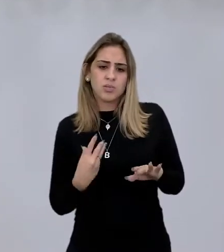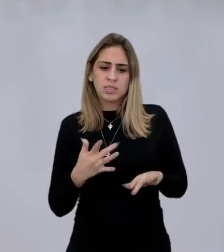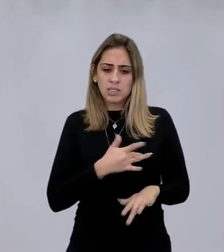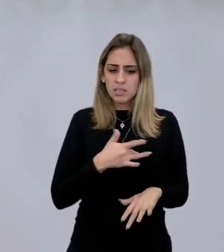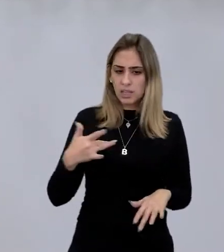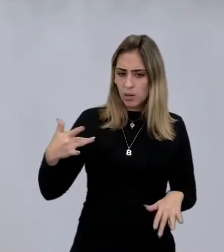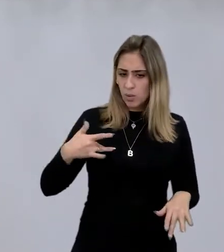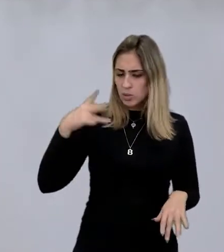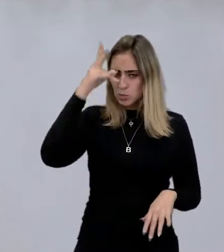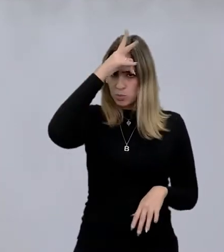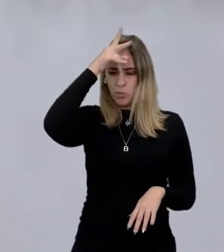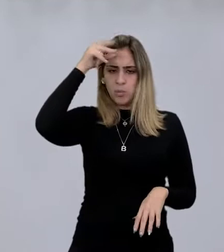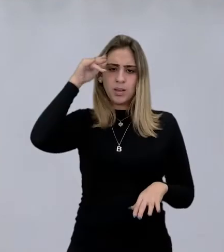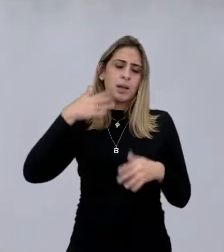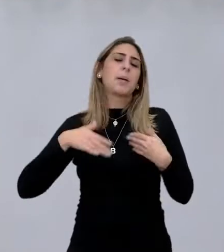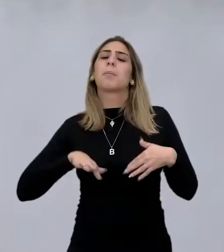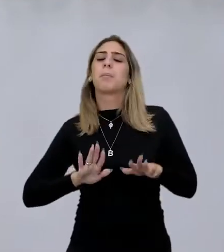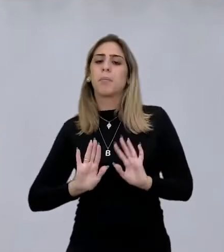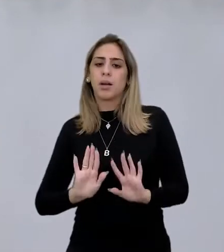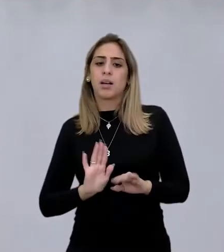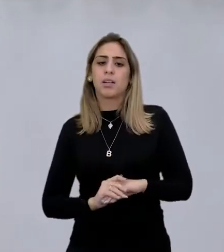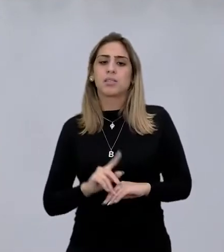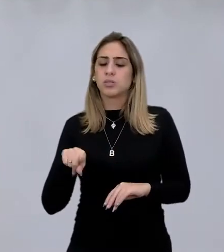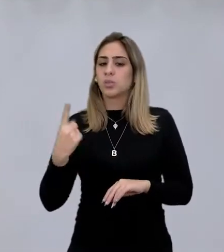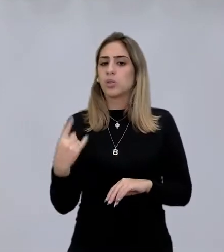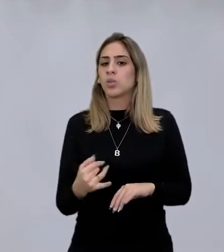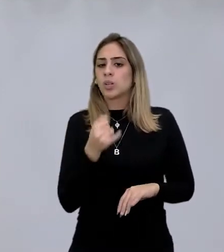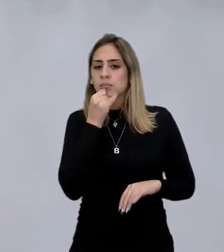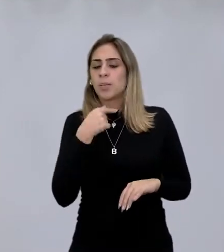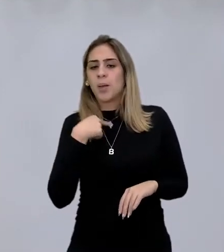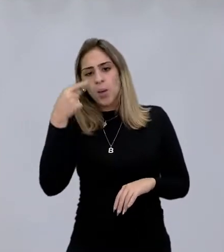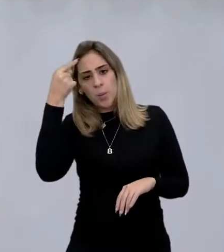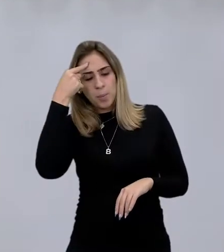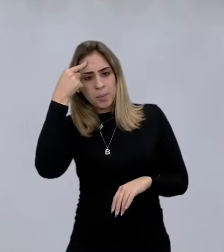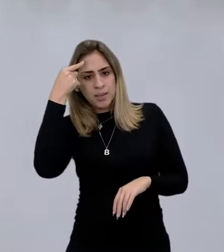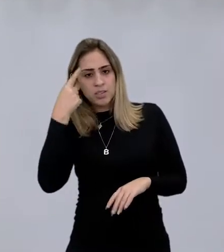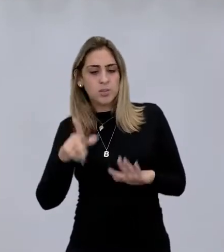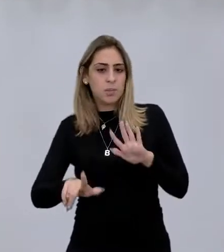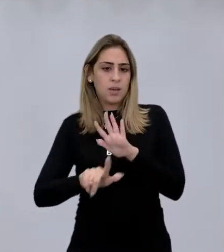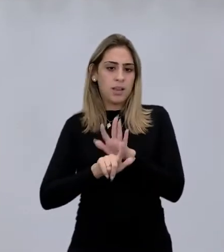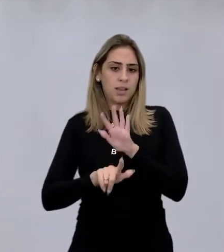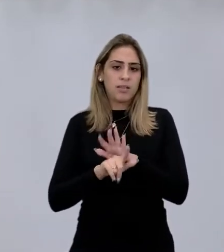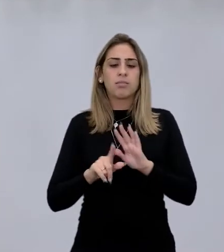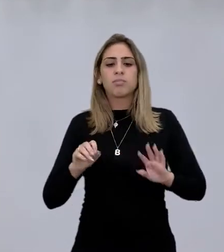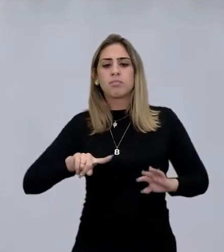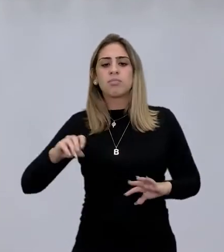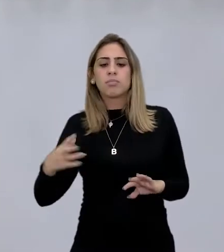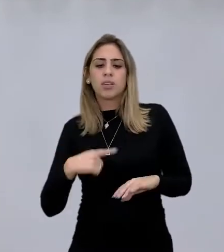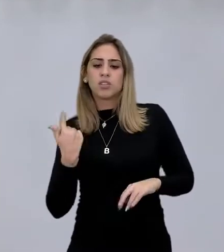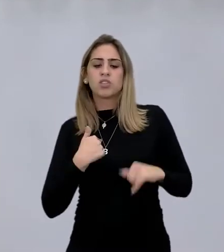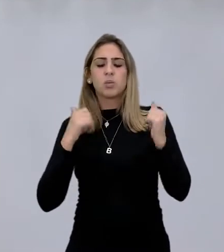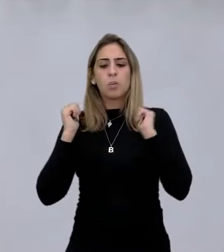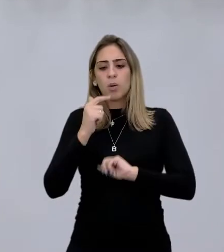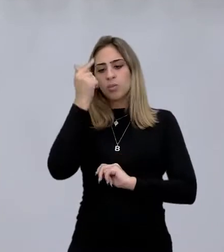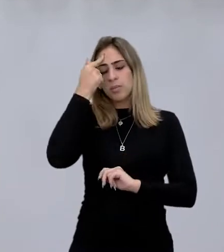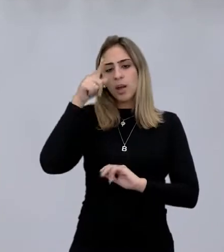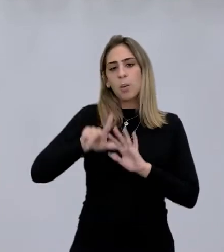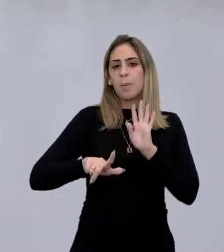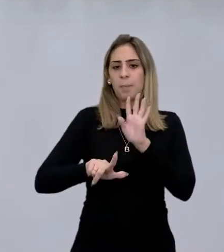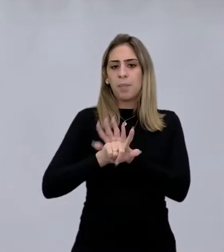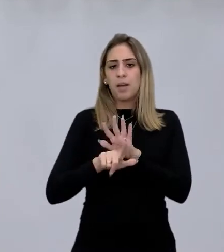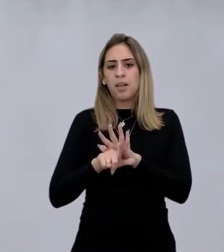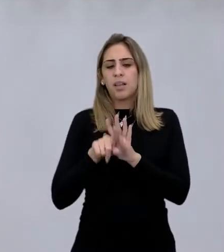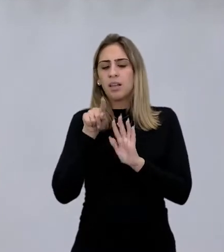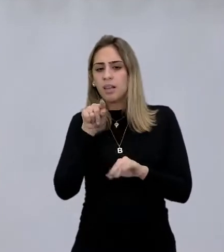saúde pública, mas foi o único exemplo que eu pensei, assim, de uma lei que atualmente a gente possa pensar, que é uma lei que